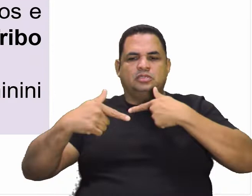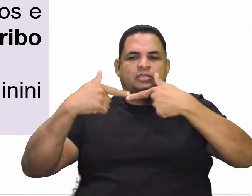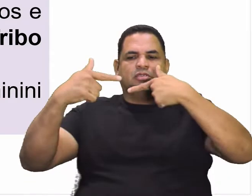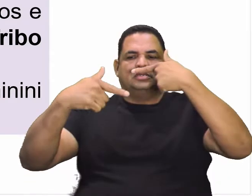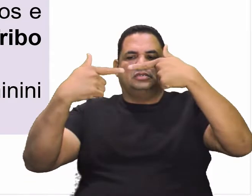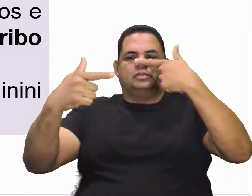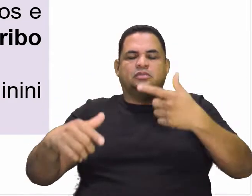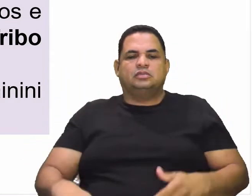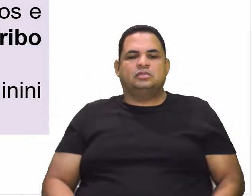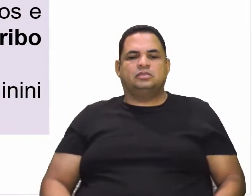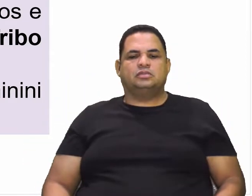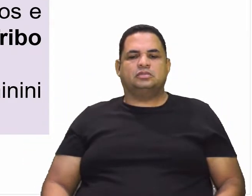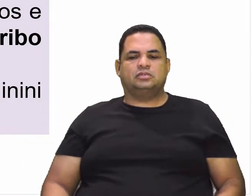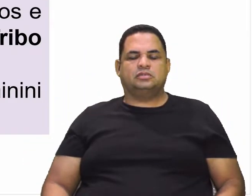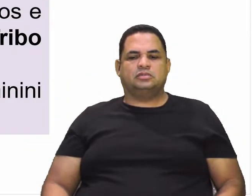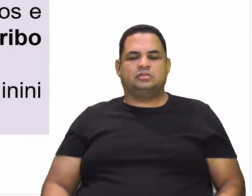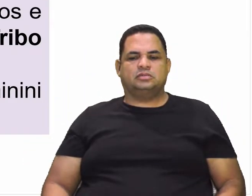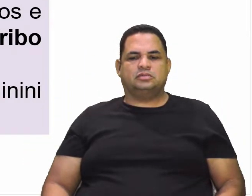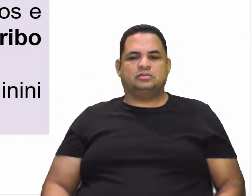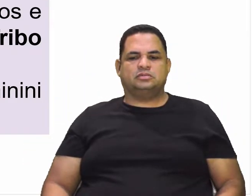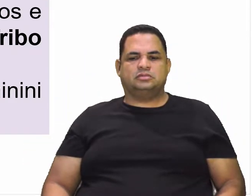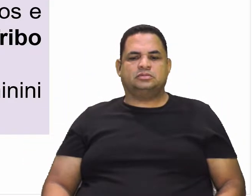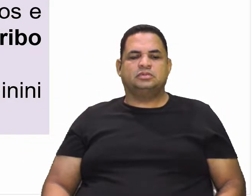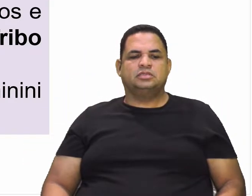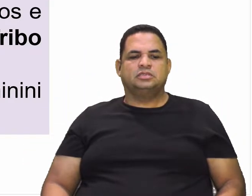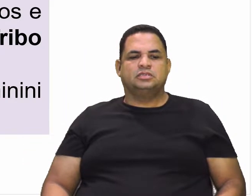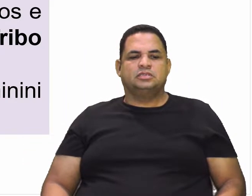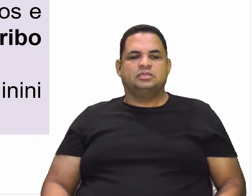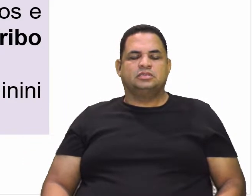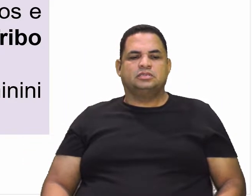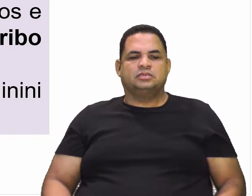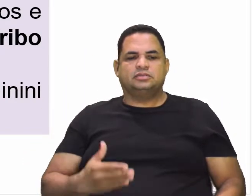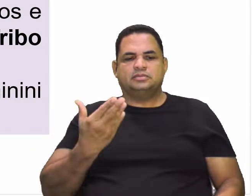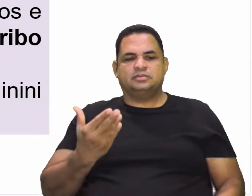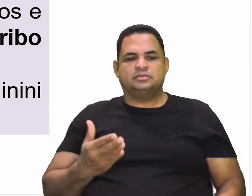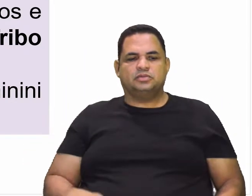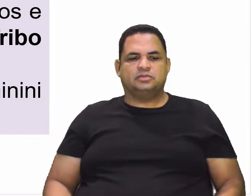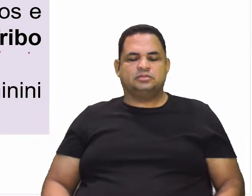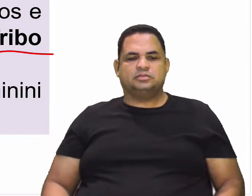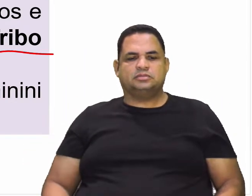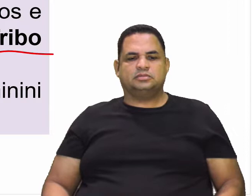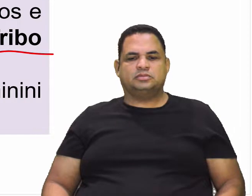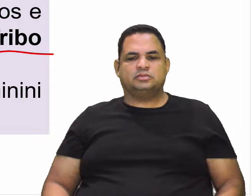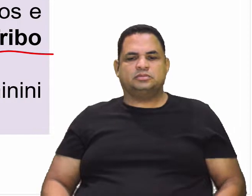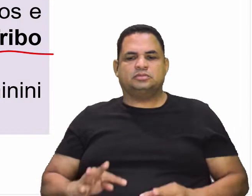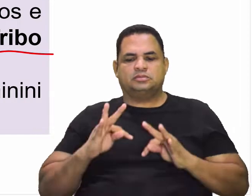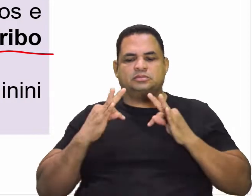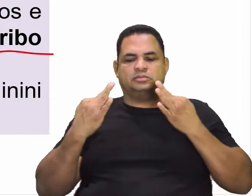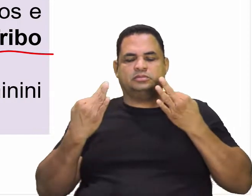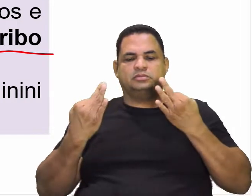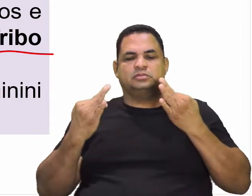os australopithecus, os Homo sapiens, essa é da tribo